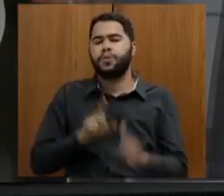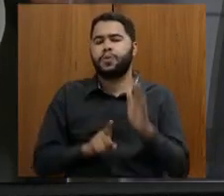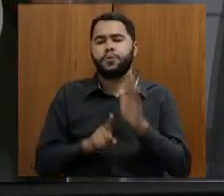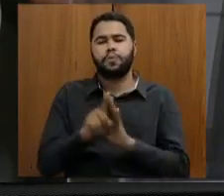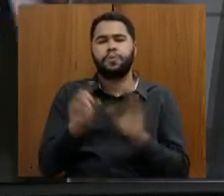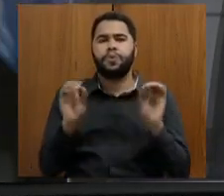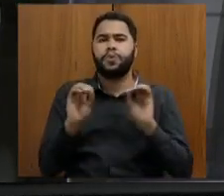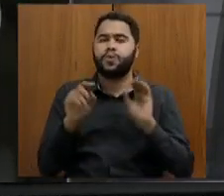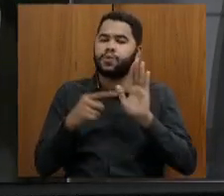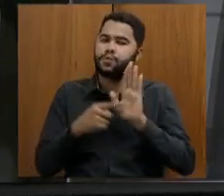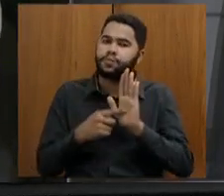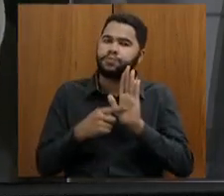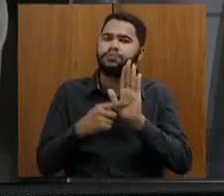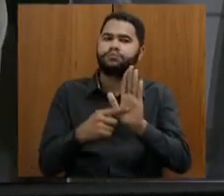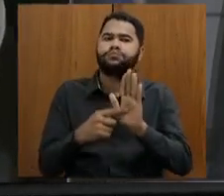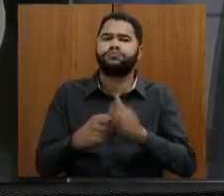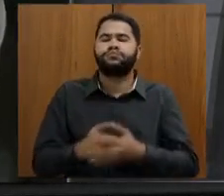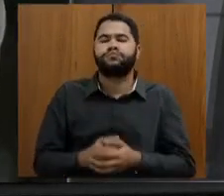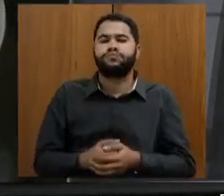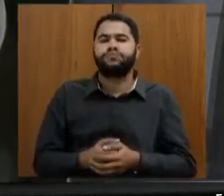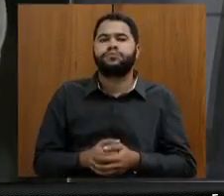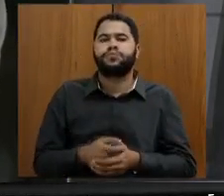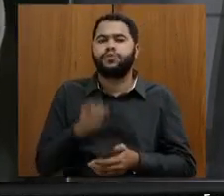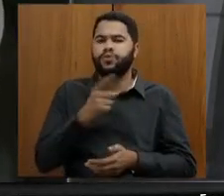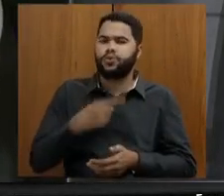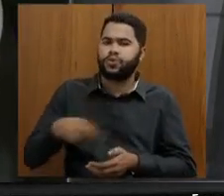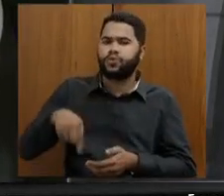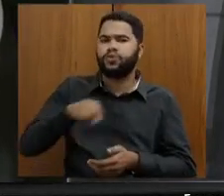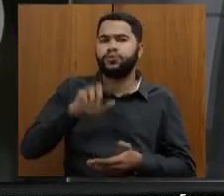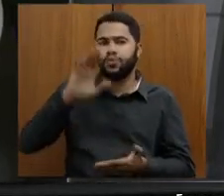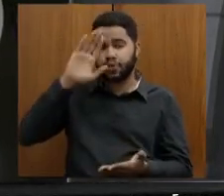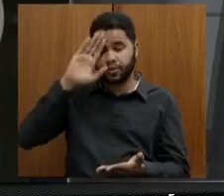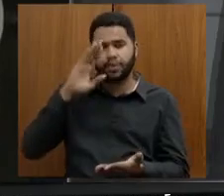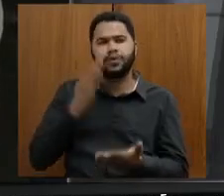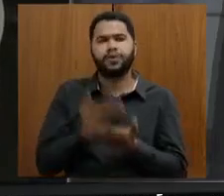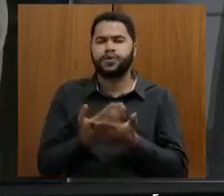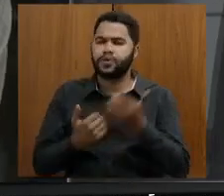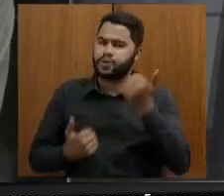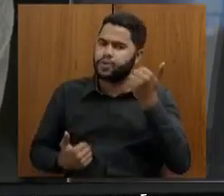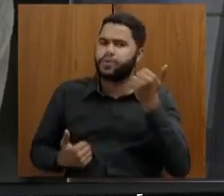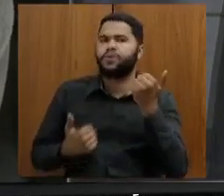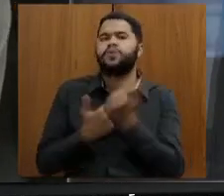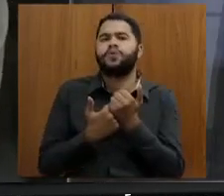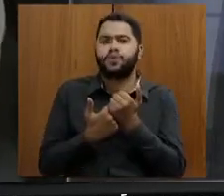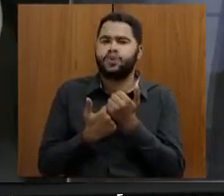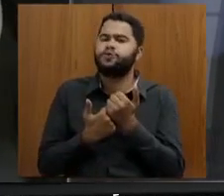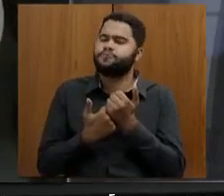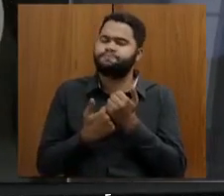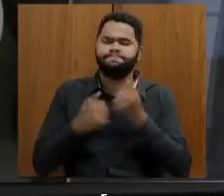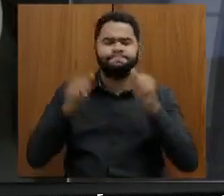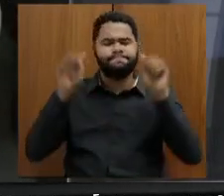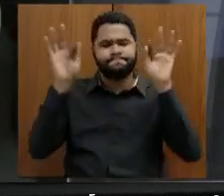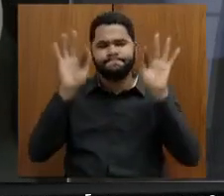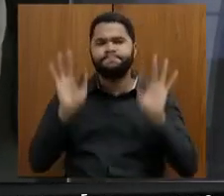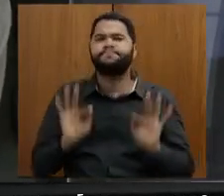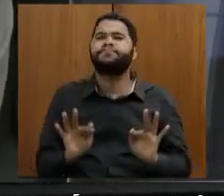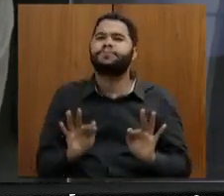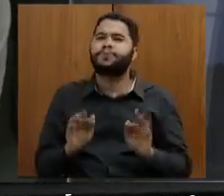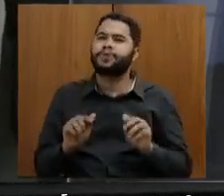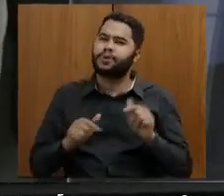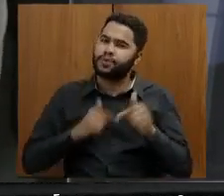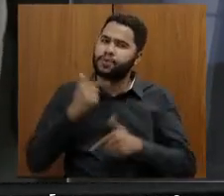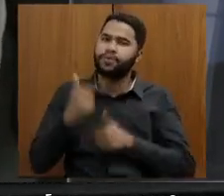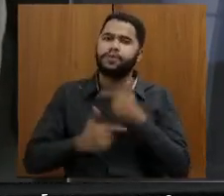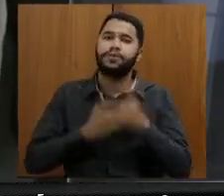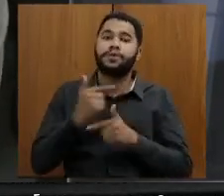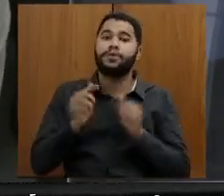pergunta apenas manifestar aqui de Nós acreditamos apoiamos e estamos muito felizes com